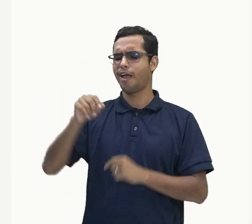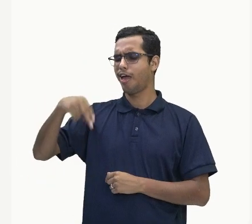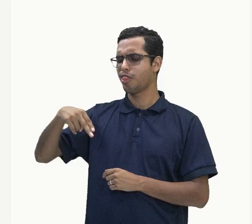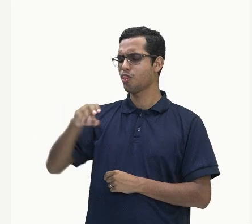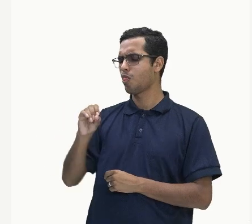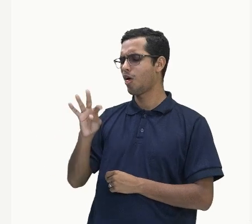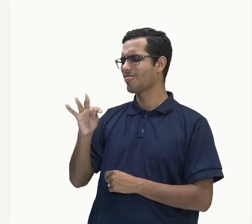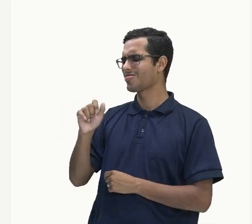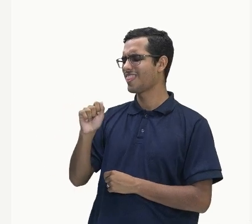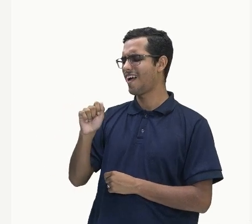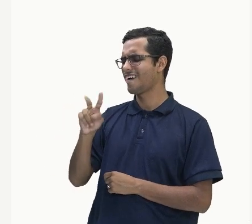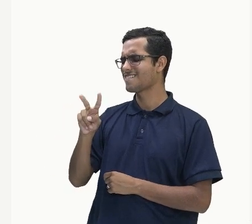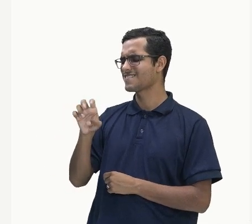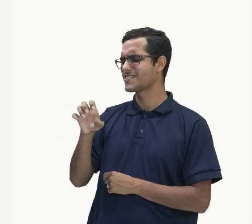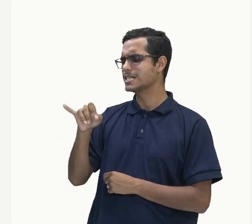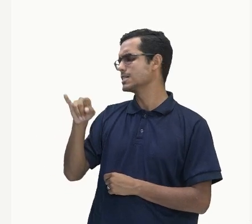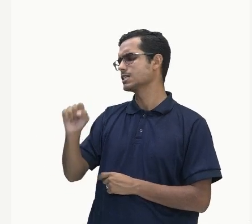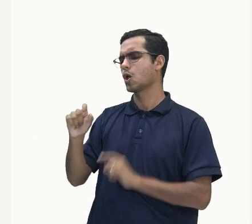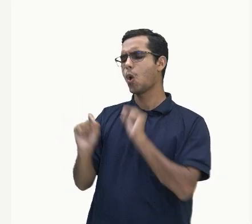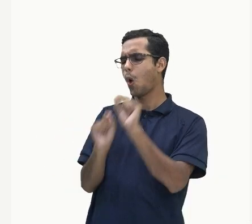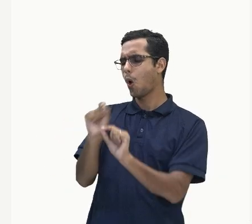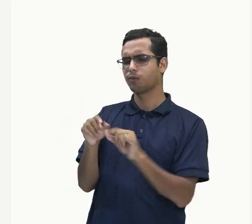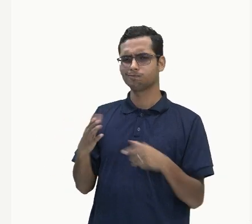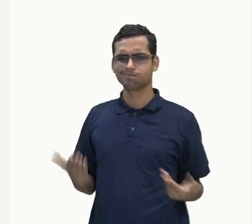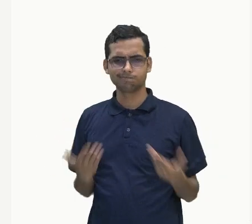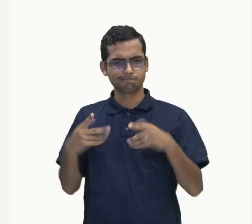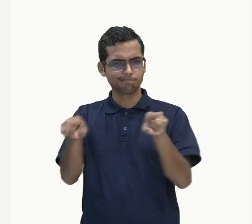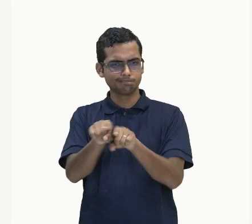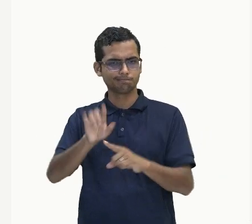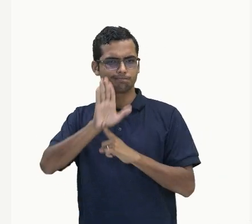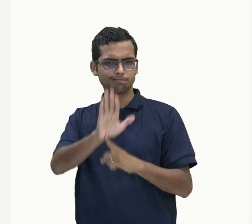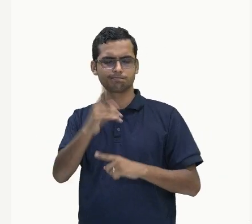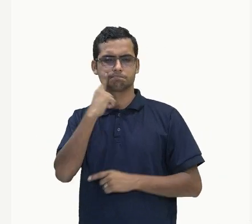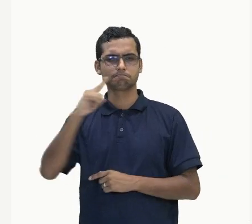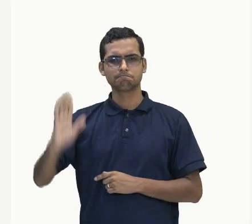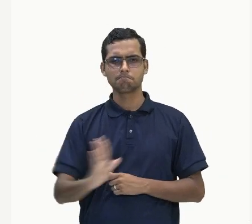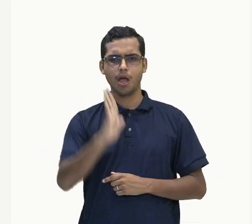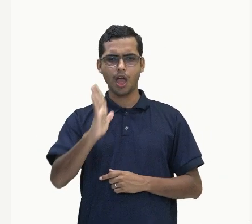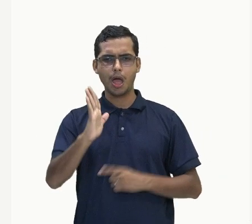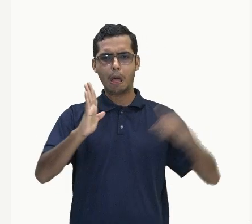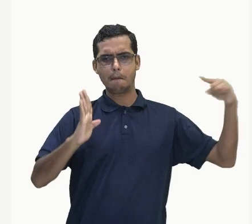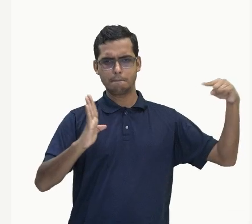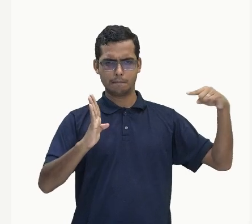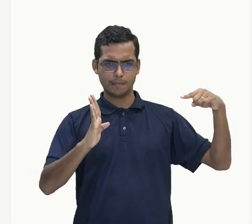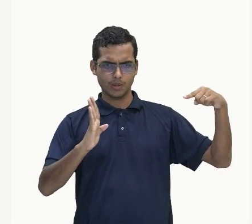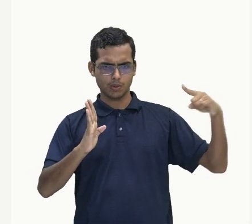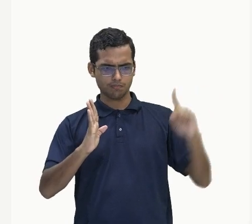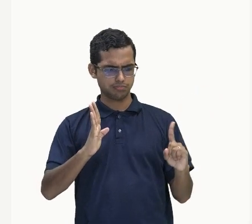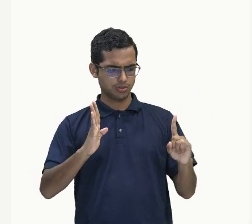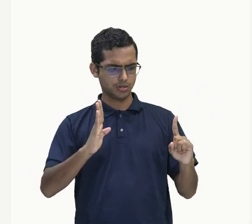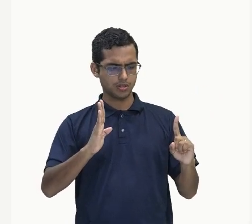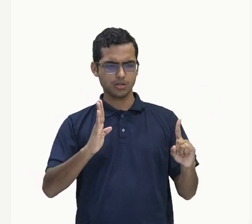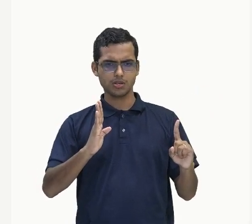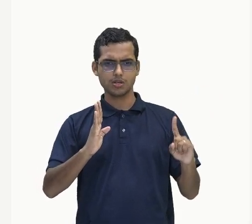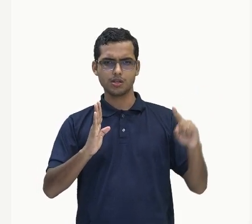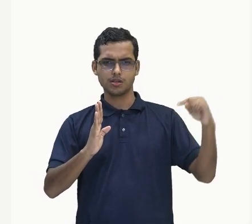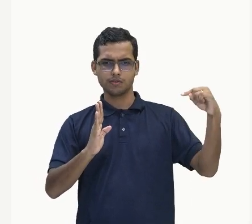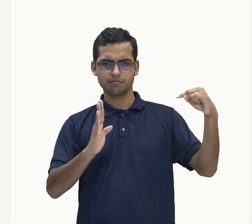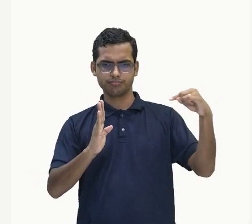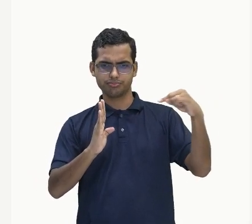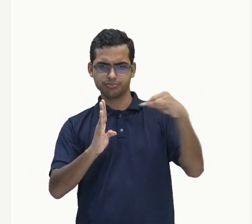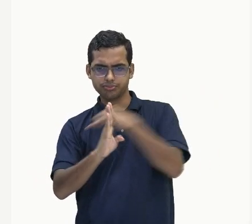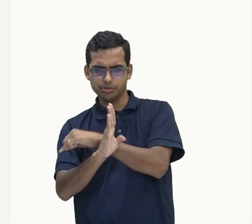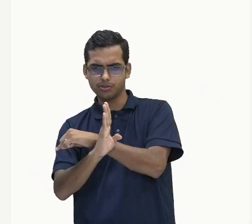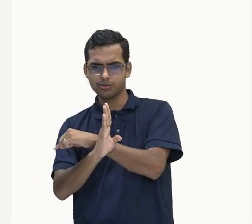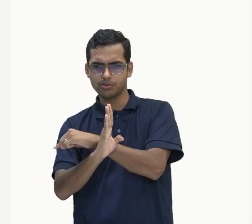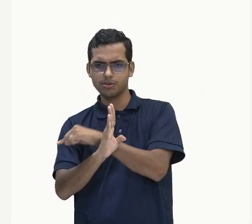que vai paralelo ao eixo principal, reflete passando pelo foco do espelho, refletiu para cá. E a outra é